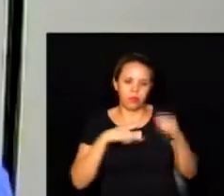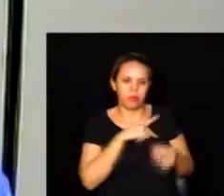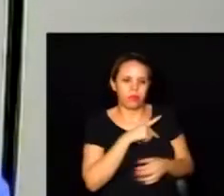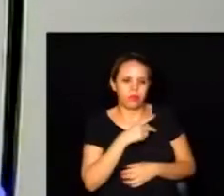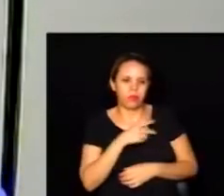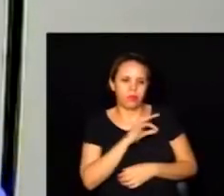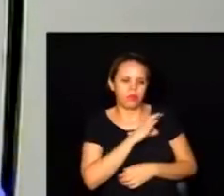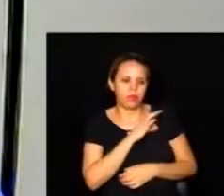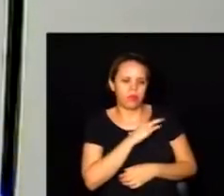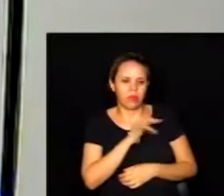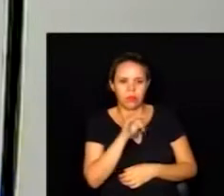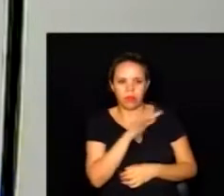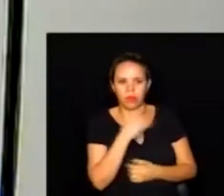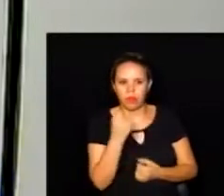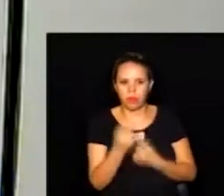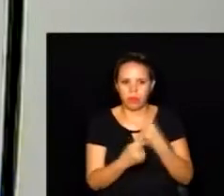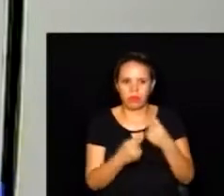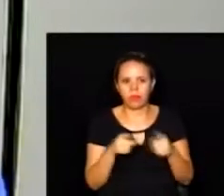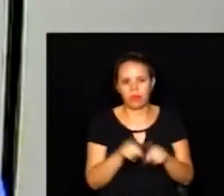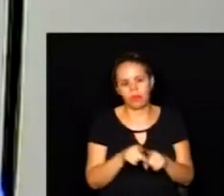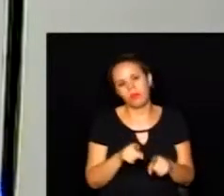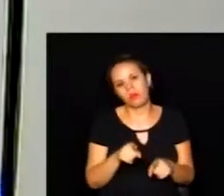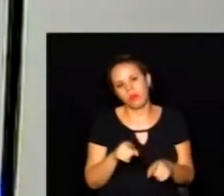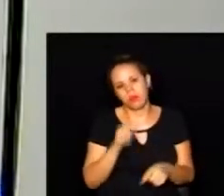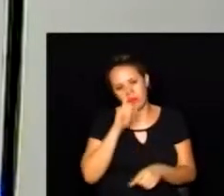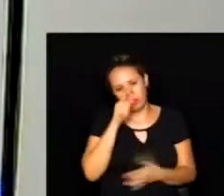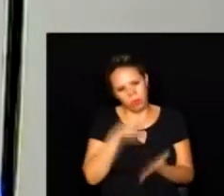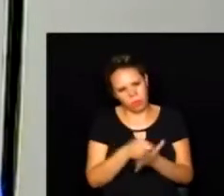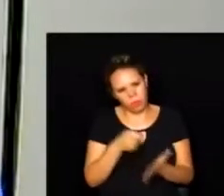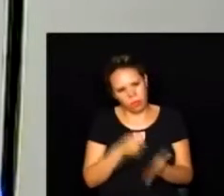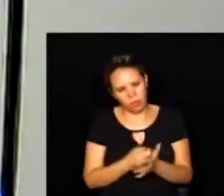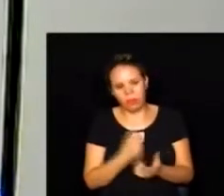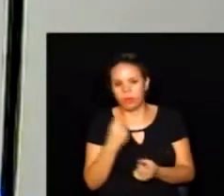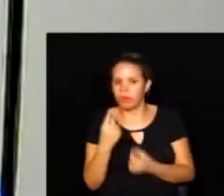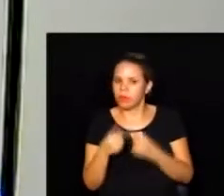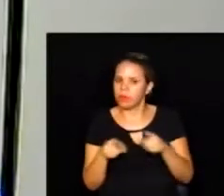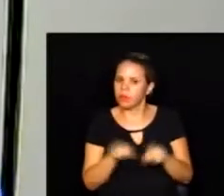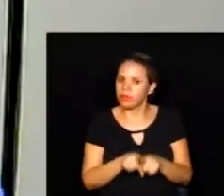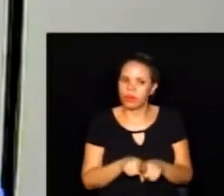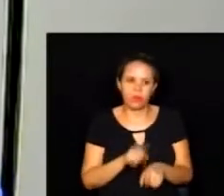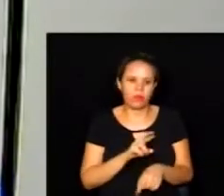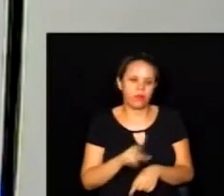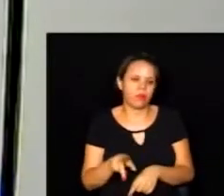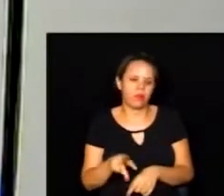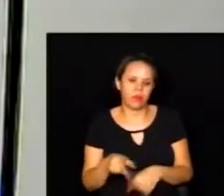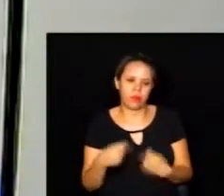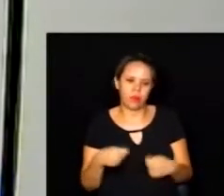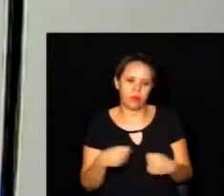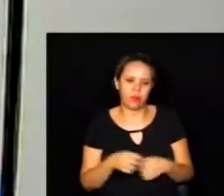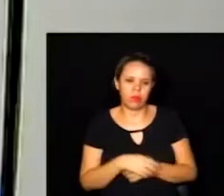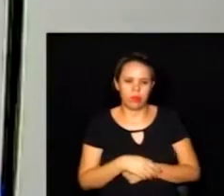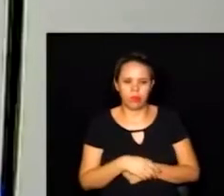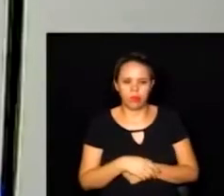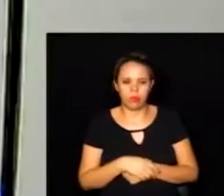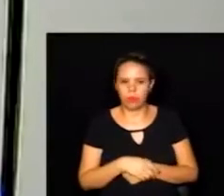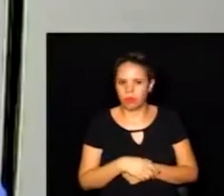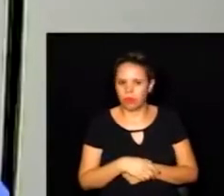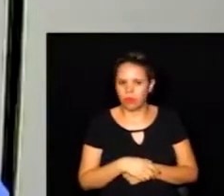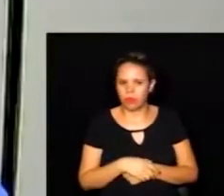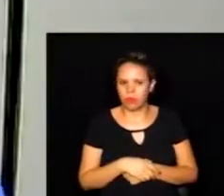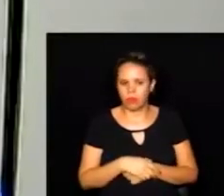Alguns deles talvez sejam realmente dolosos, mas muitos talvez não sejam dolosos, talvez sejam uma